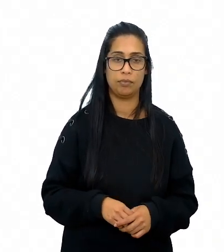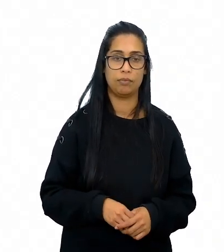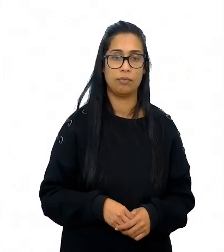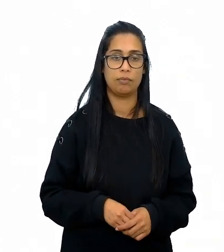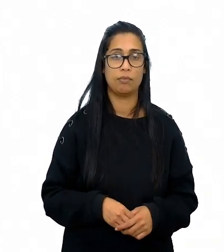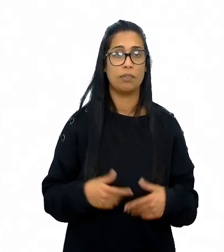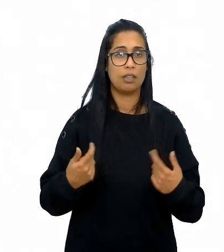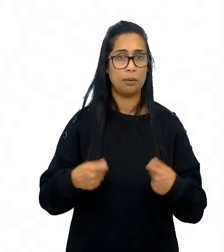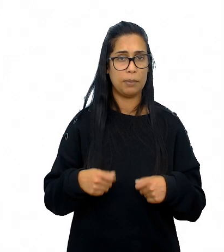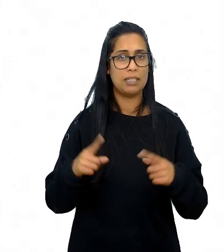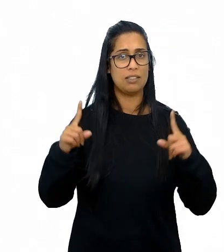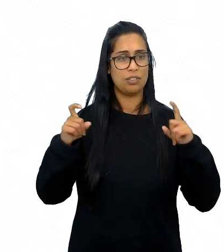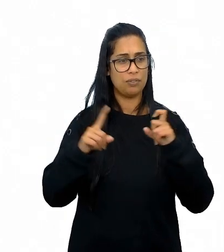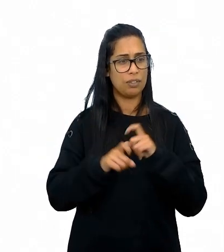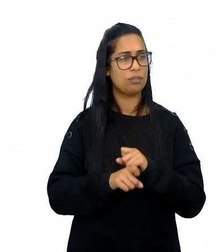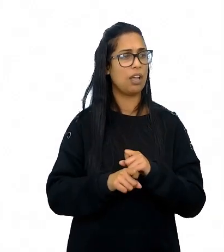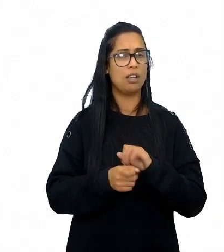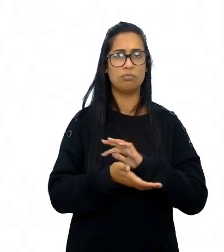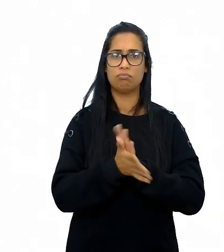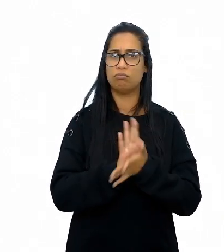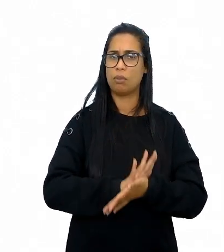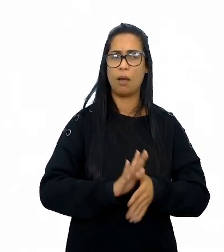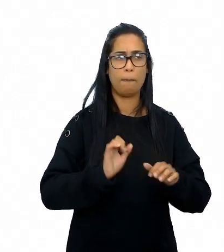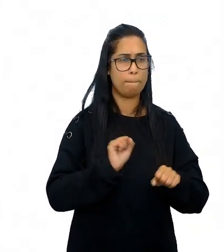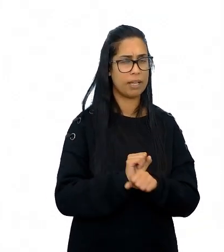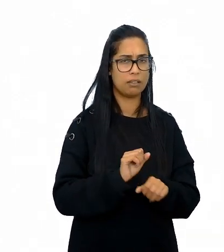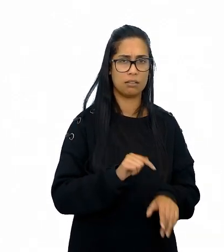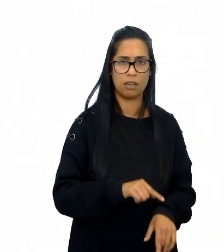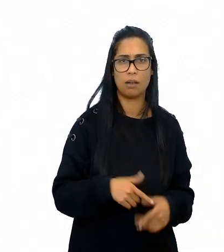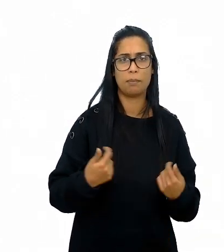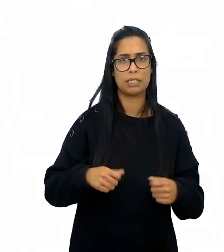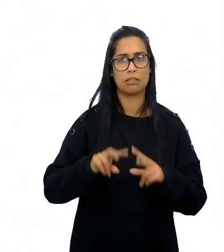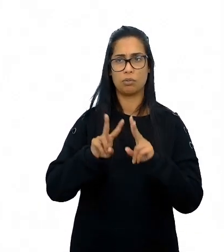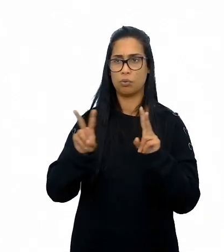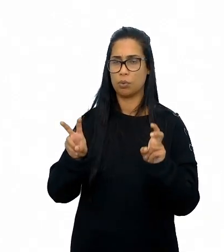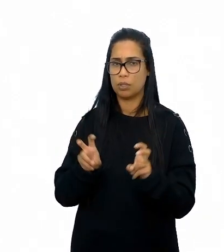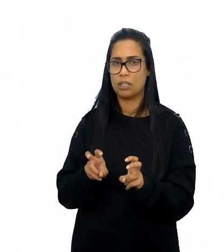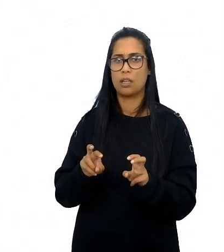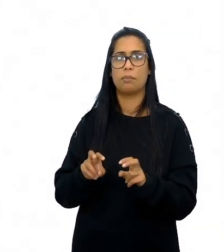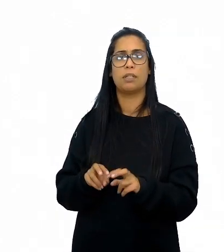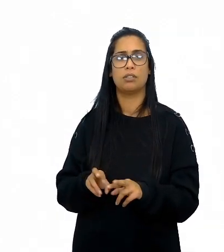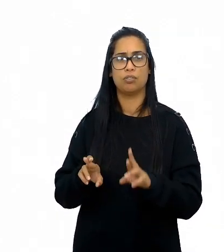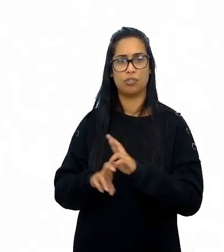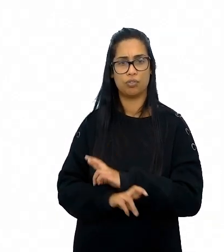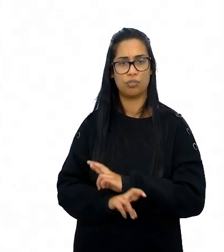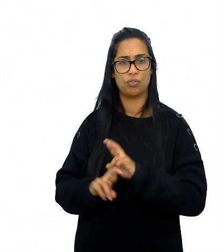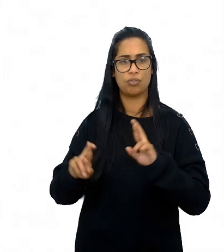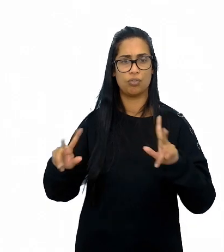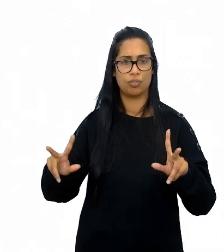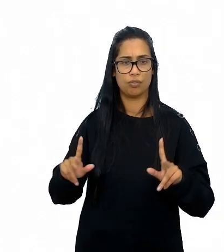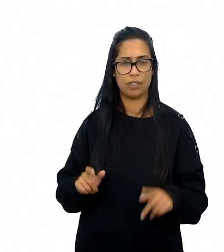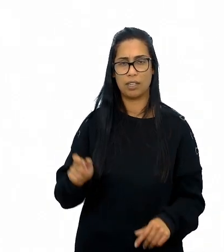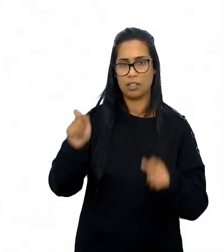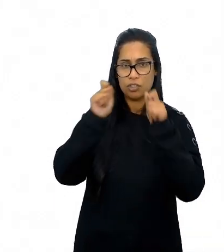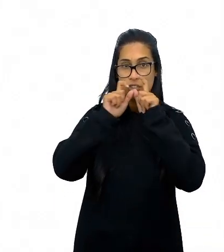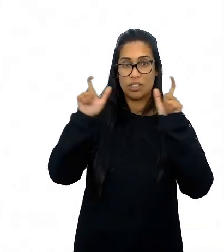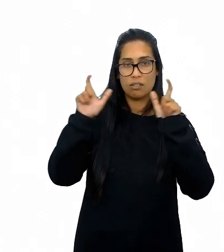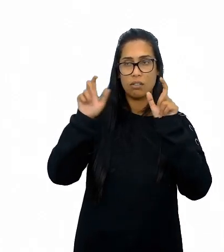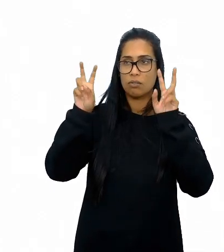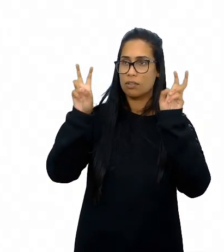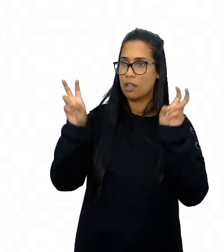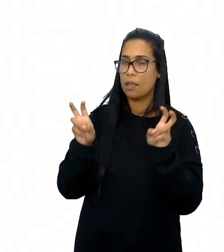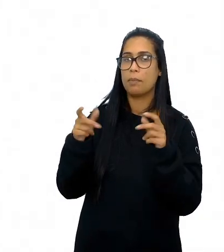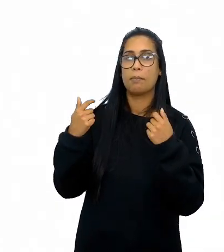essas dificuldades, a gente sabe que trabalhando com um tema que seja de interesse para o professor e para o estudante,